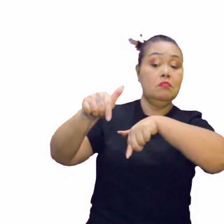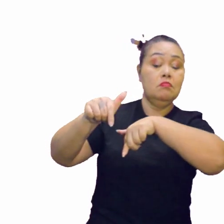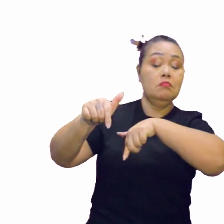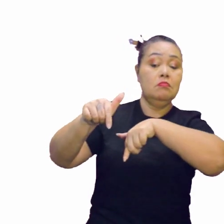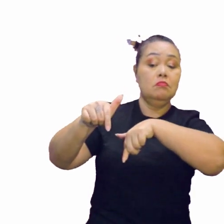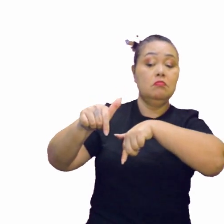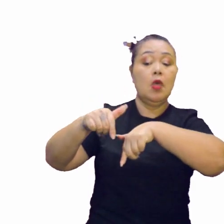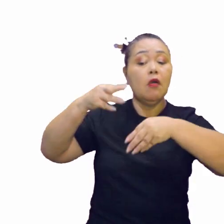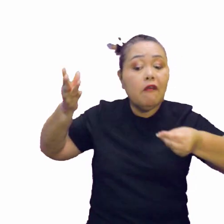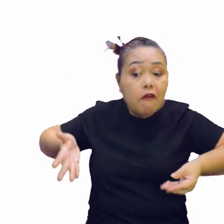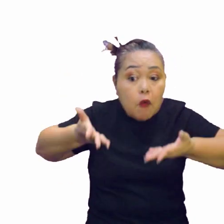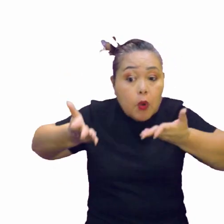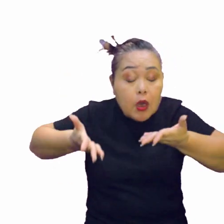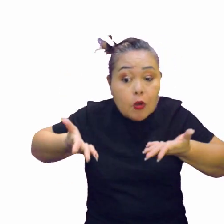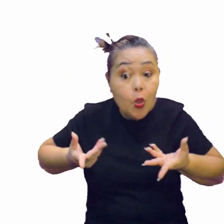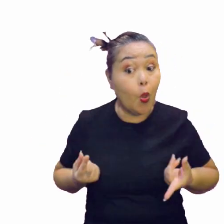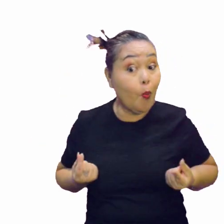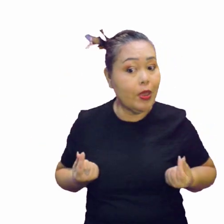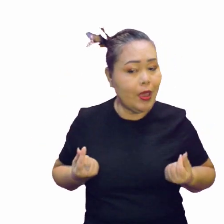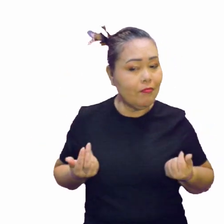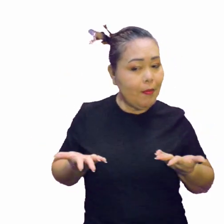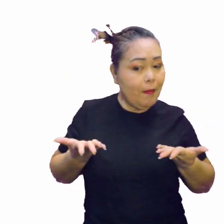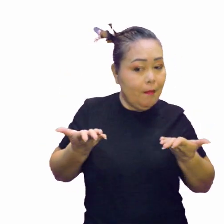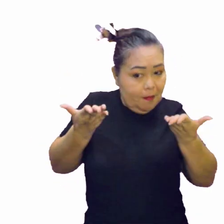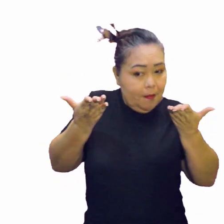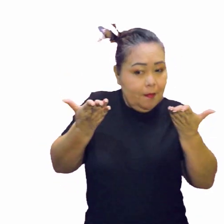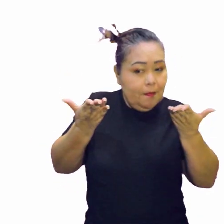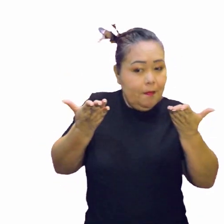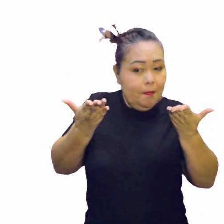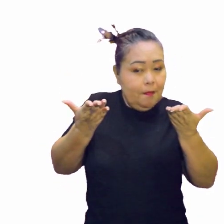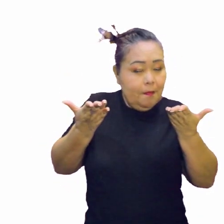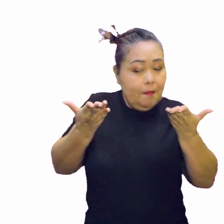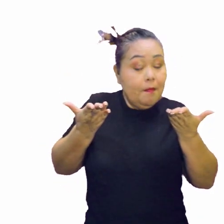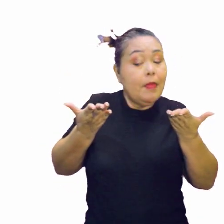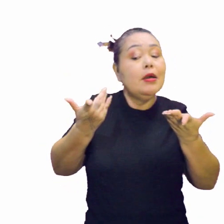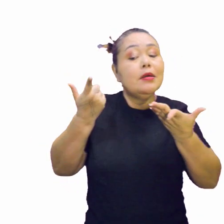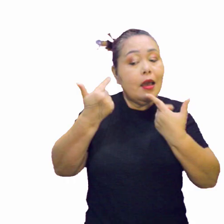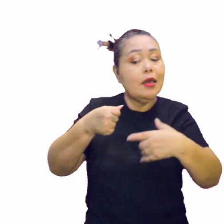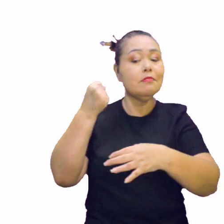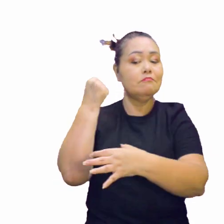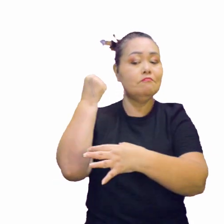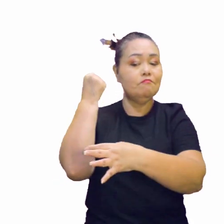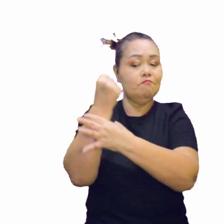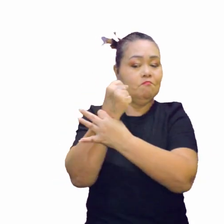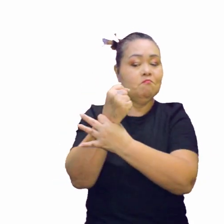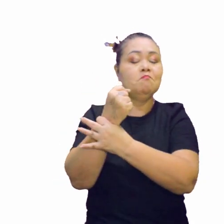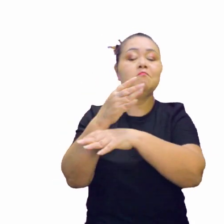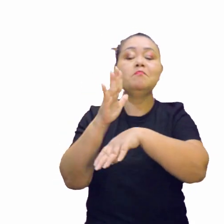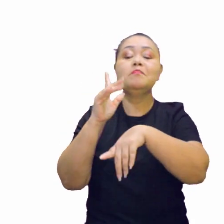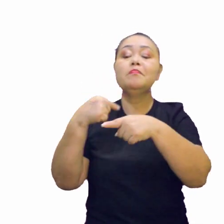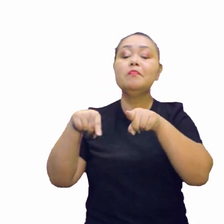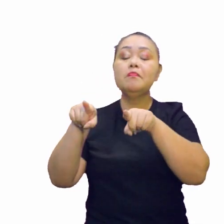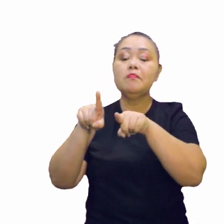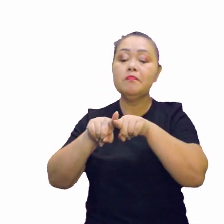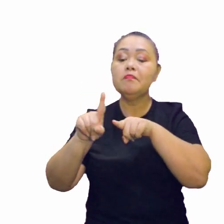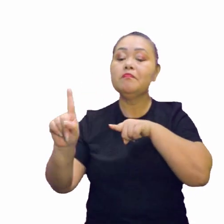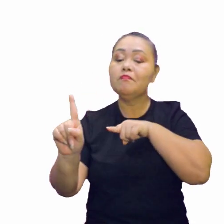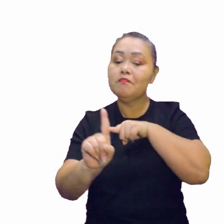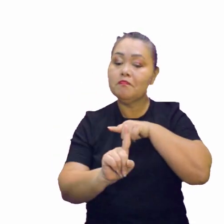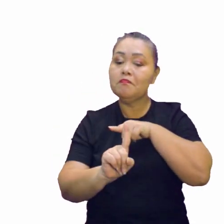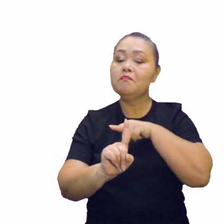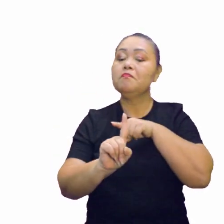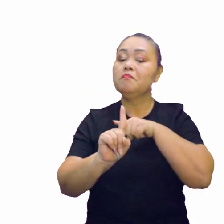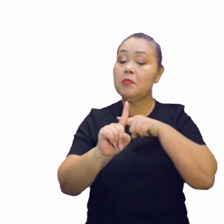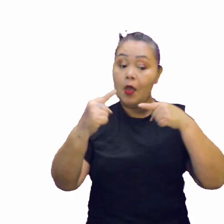fomenta a economia e garante a mão de obra e competitividade